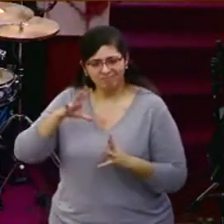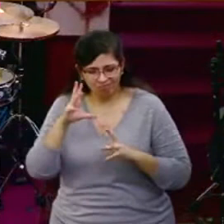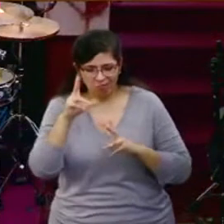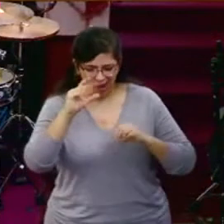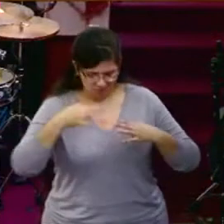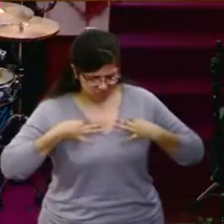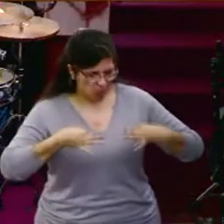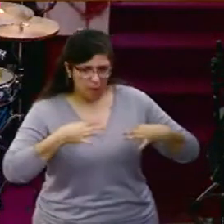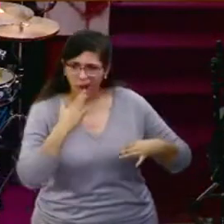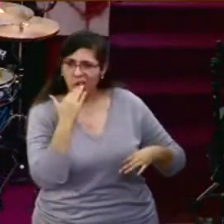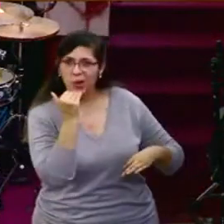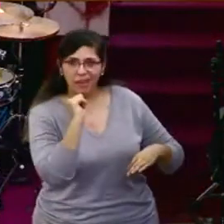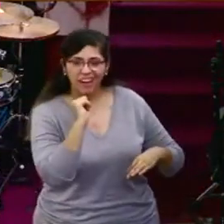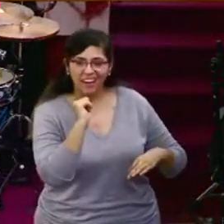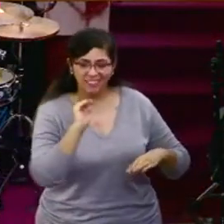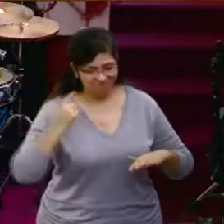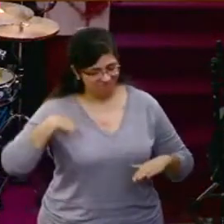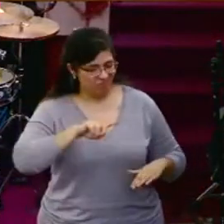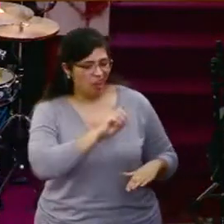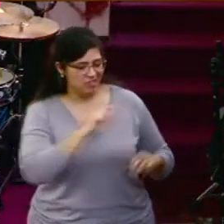vestir estejamos contentes